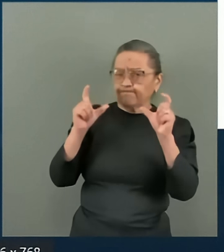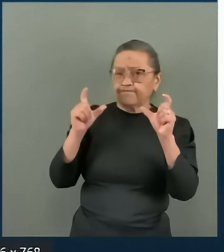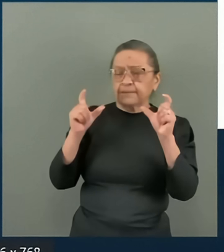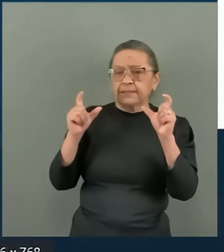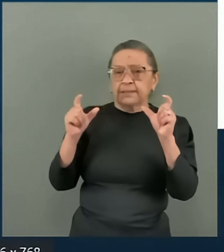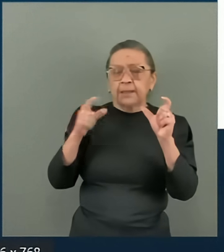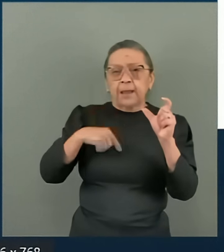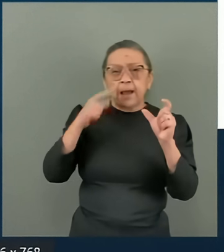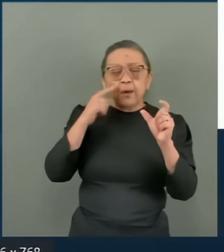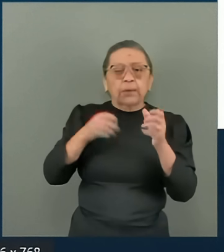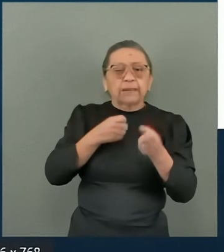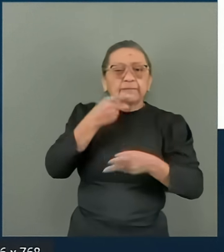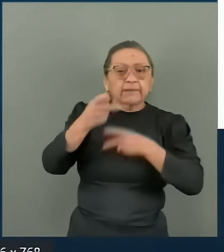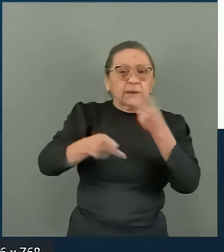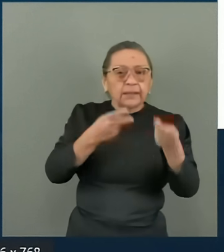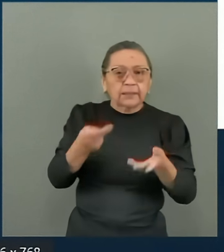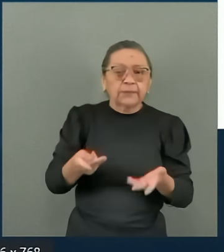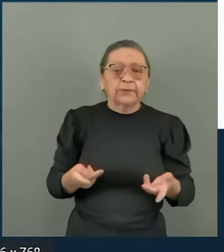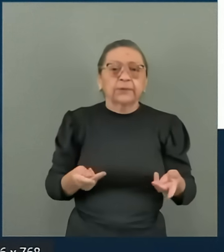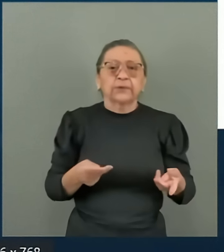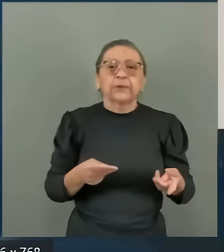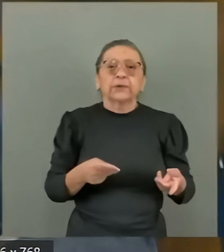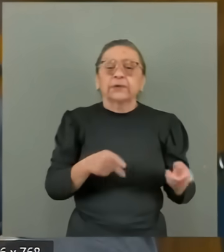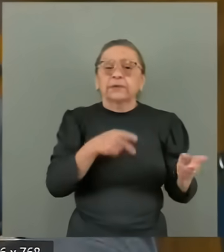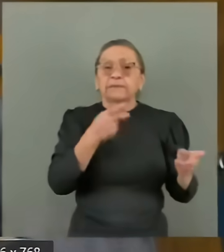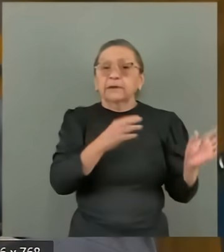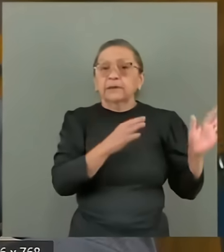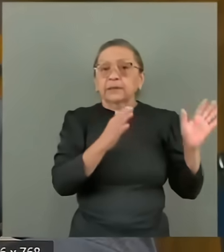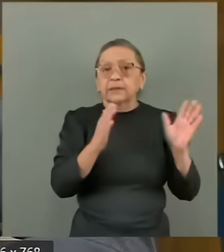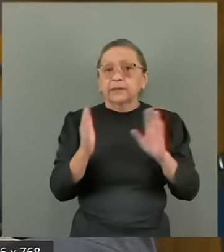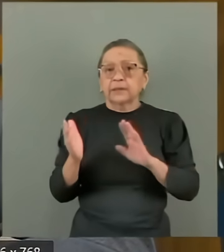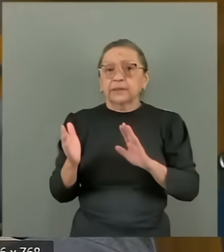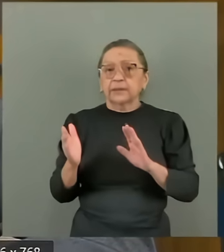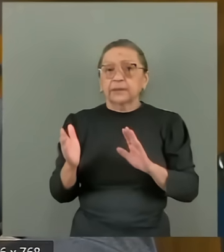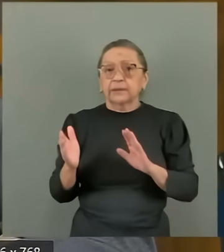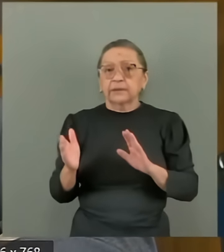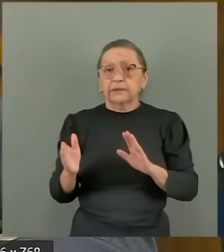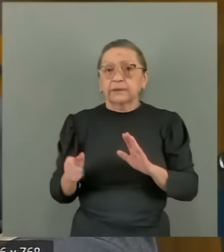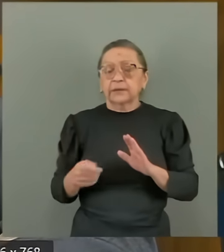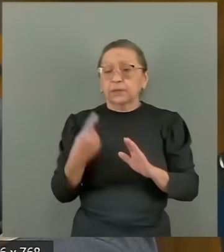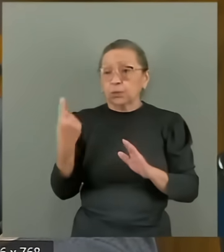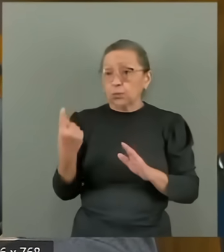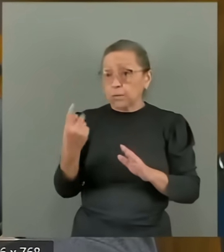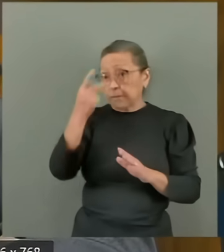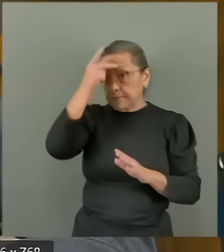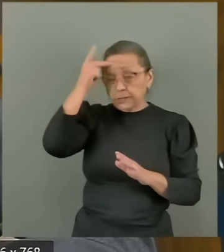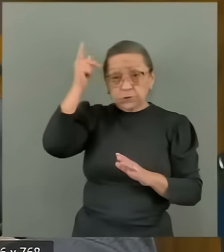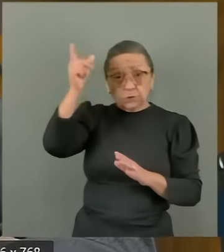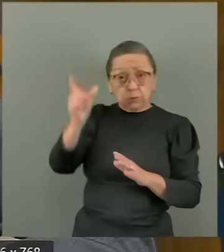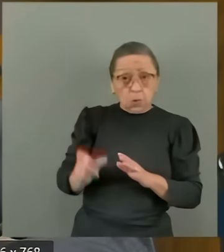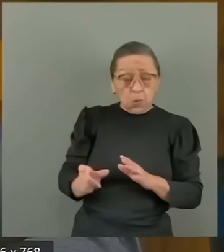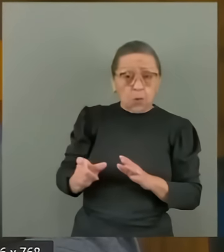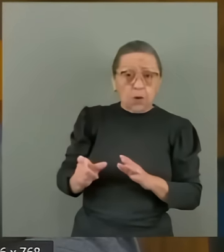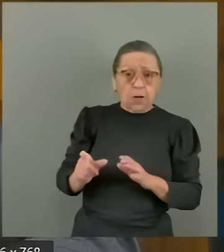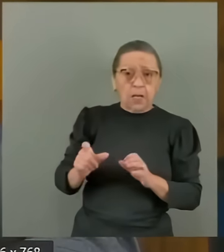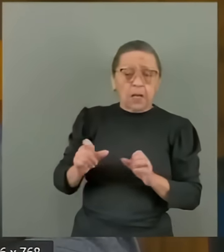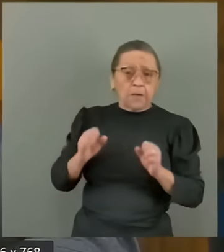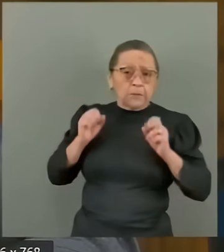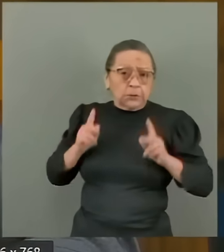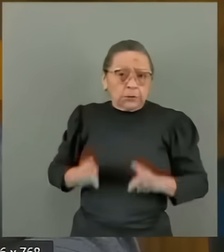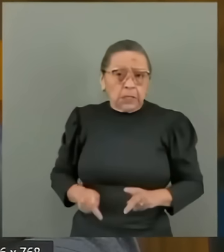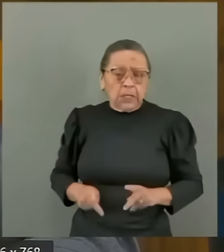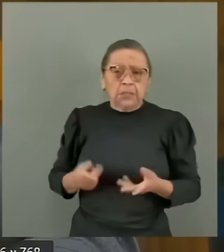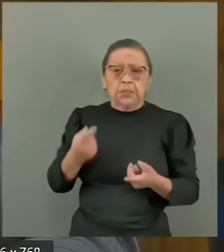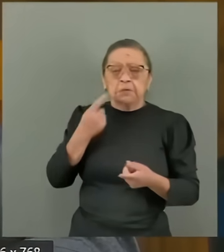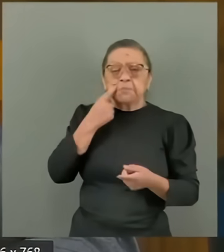ao depoimento que ele fez, onde ele fala que uma segurada fez um elogio à forma como